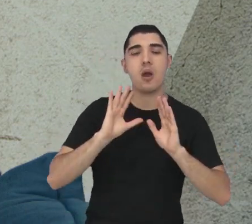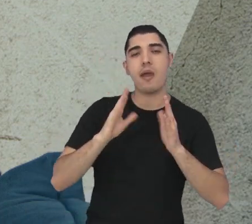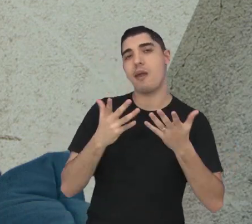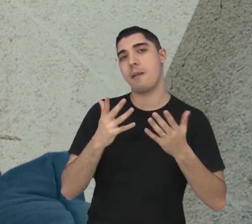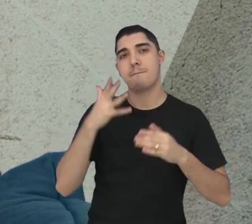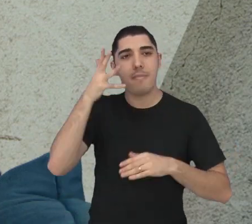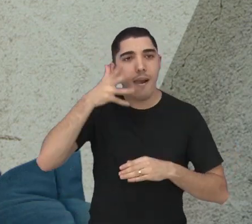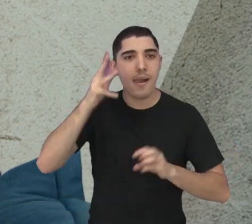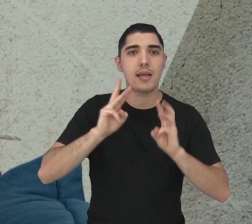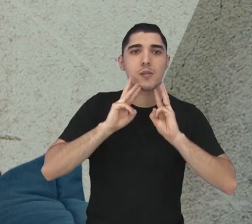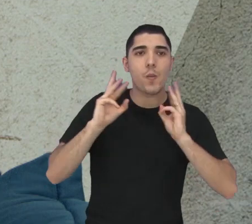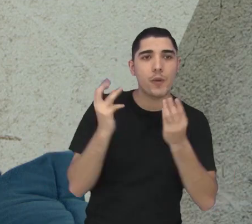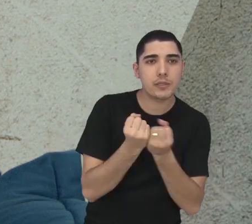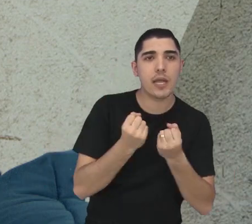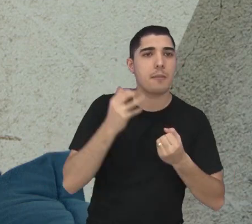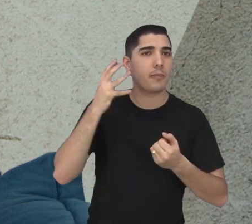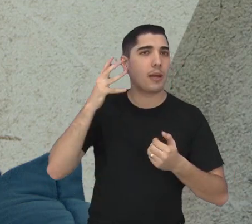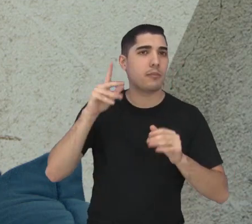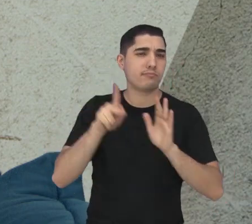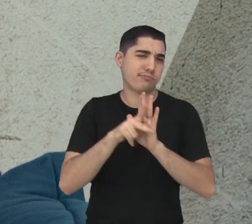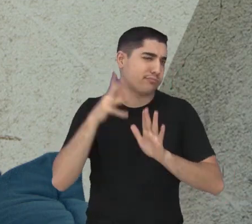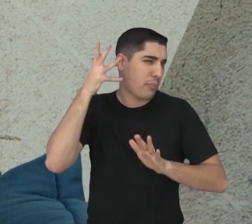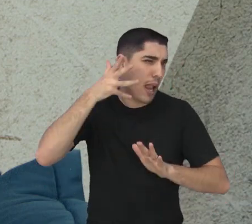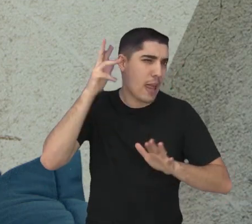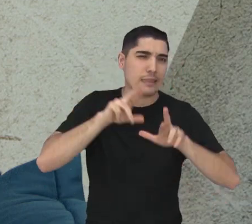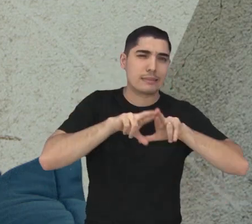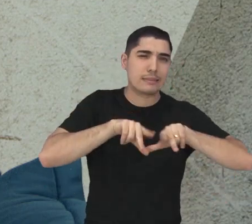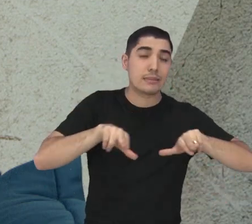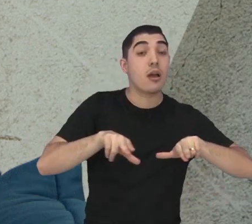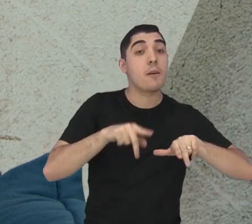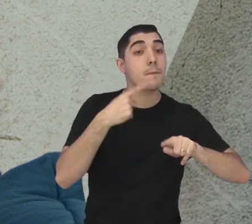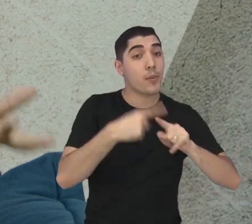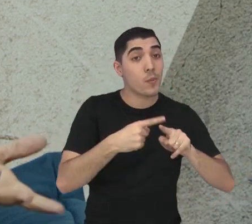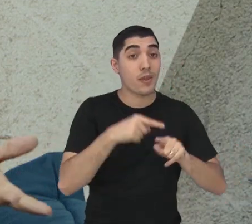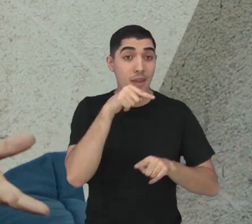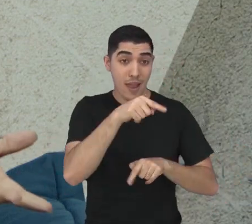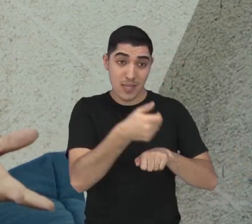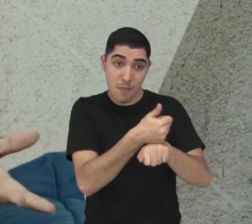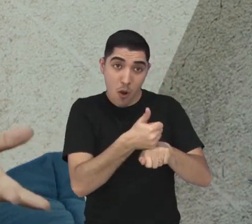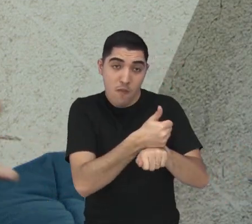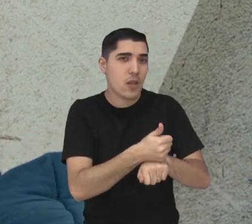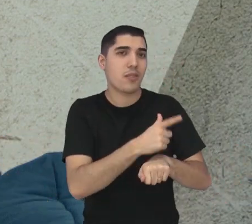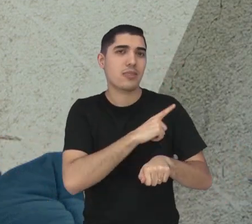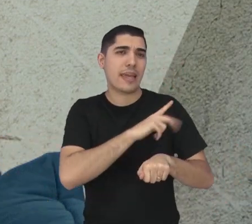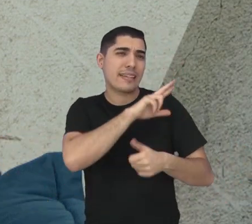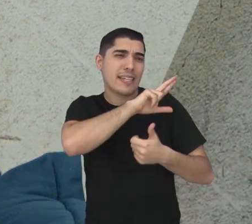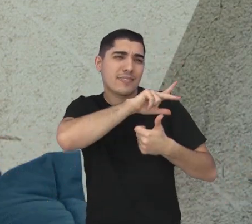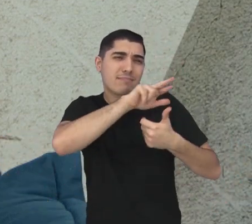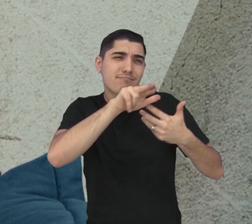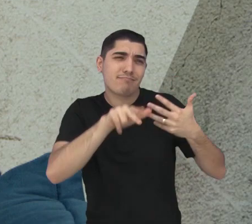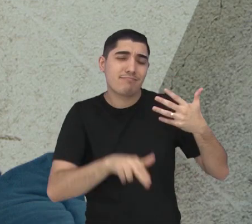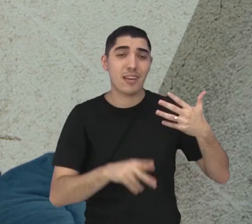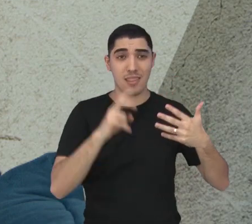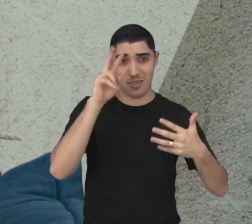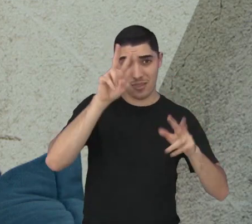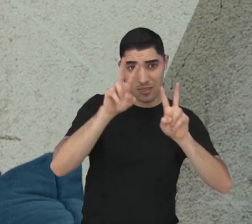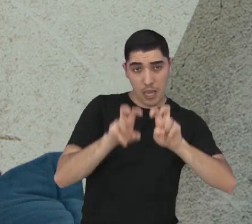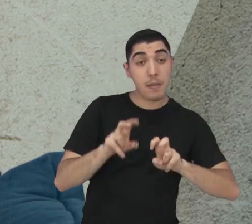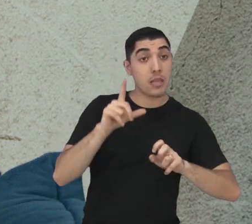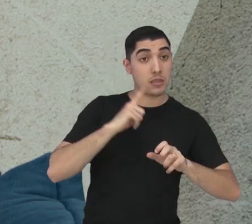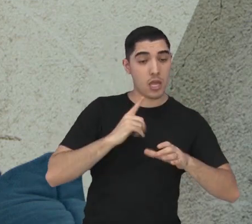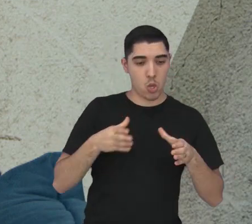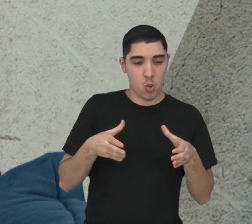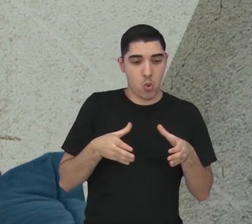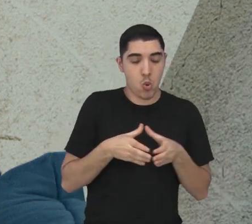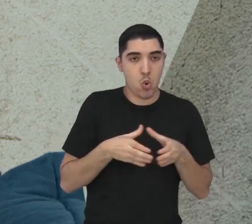de congressos, seminários, simpósios, acompanhando a discussão da profissão, né? Nós temos um